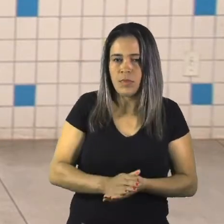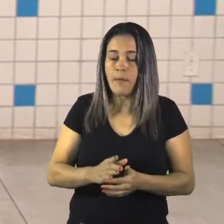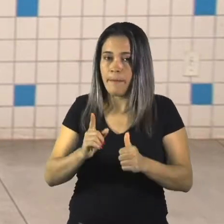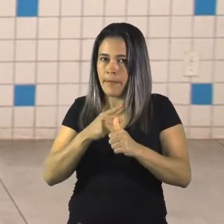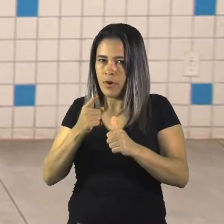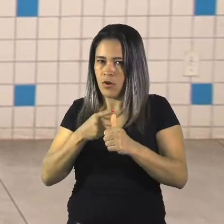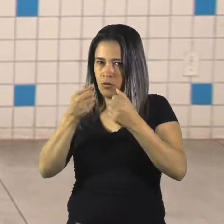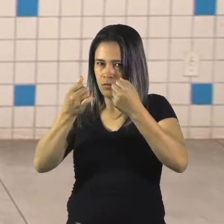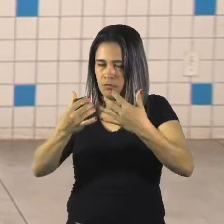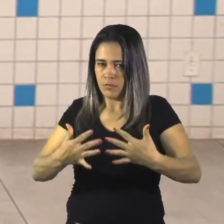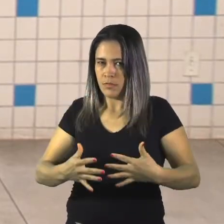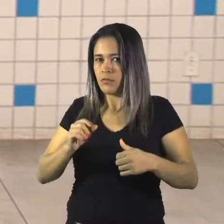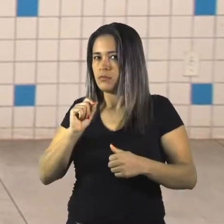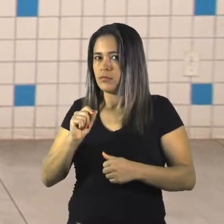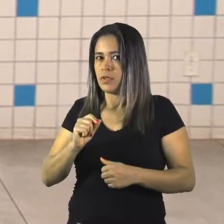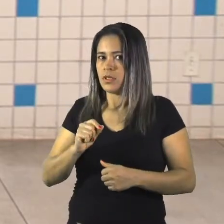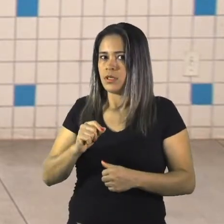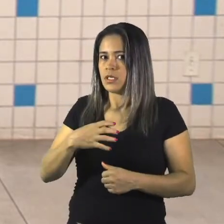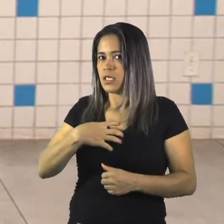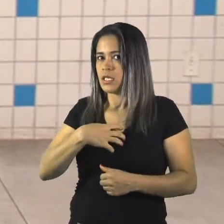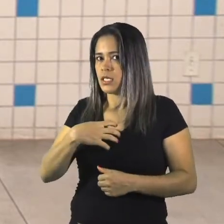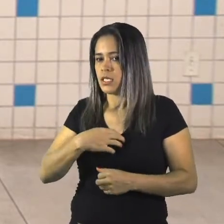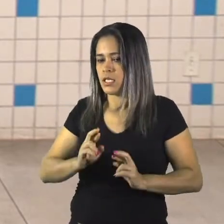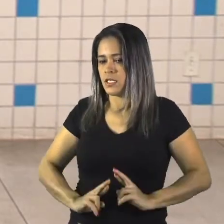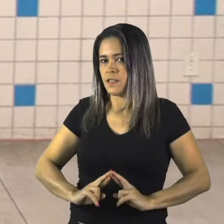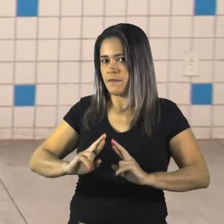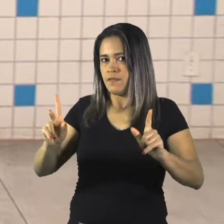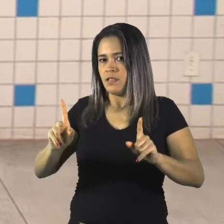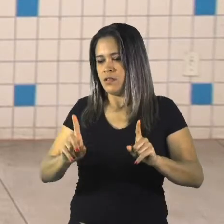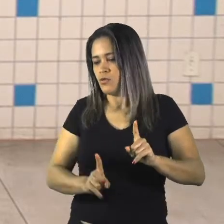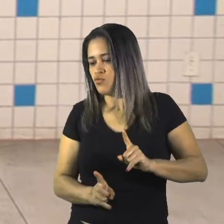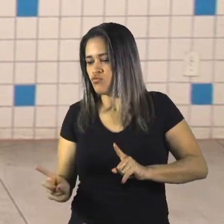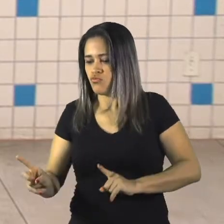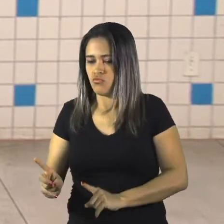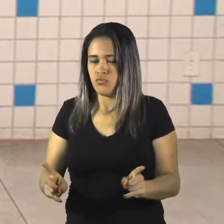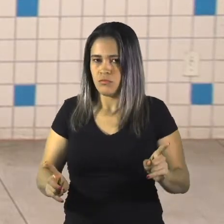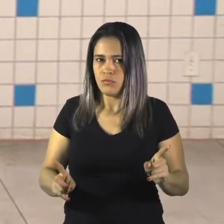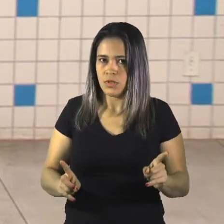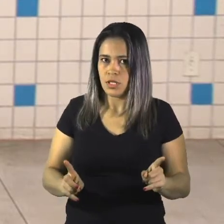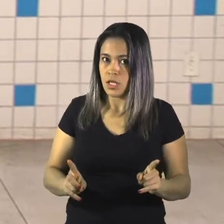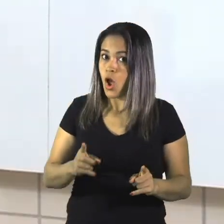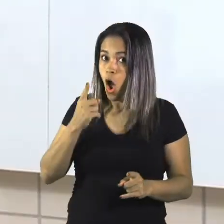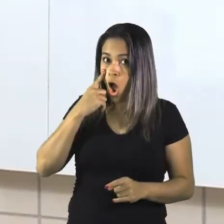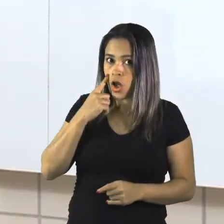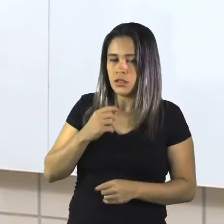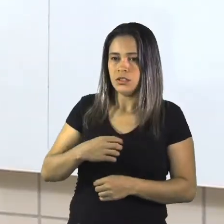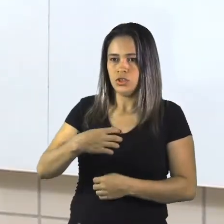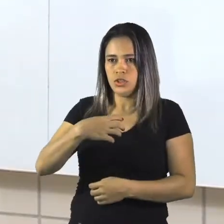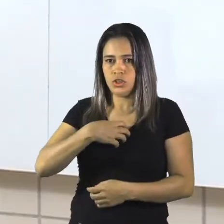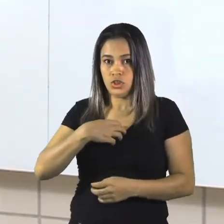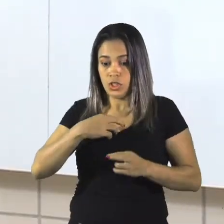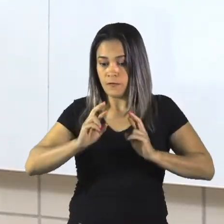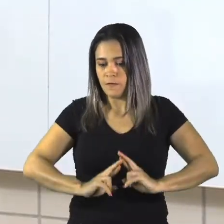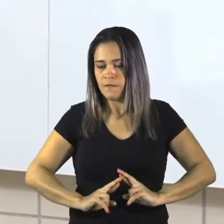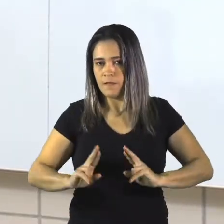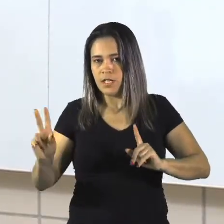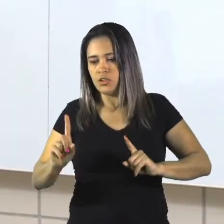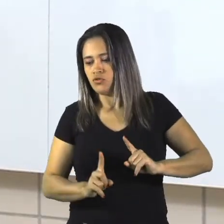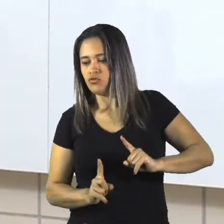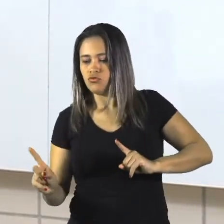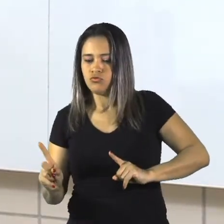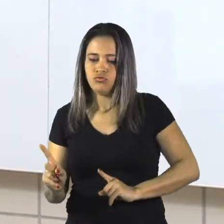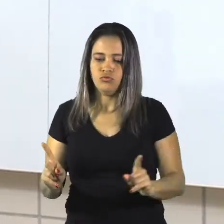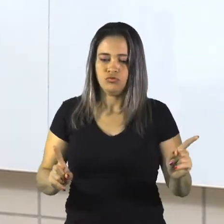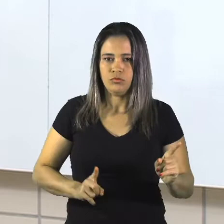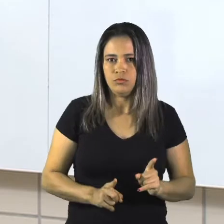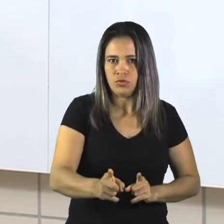vocês é que sentido é diferente de direção. Então repete comigo aí. Sentido é diferente